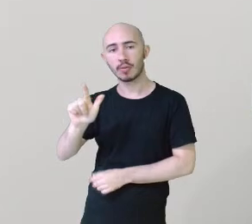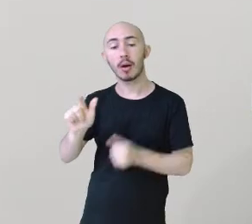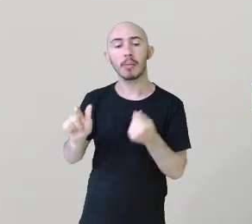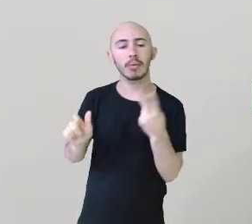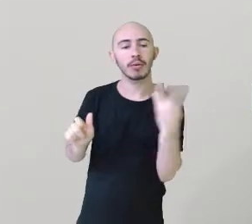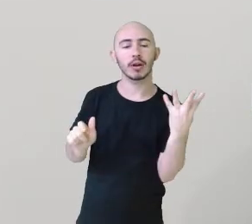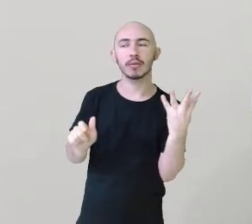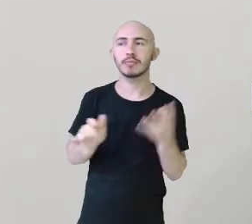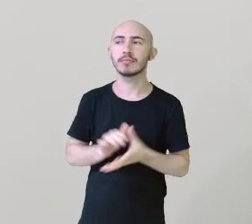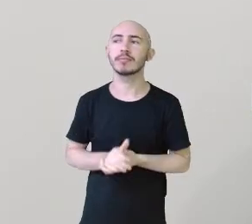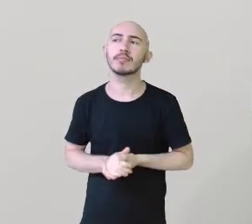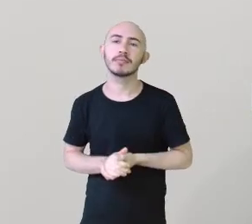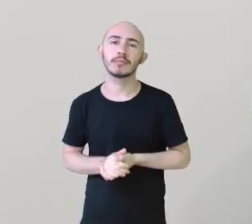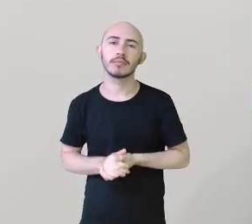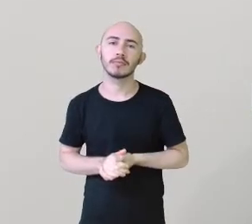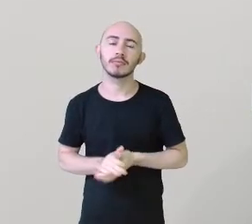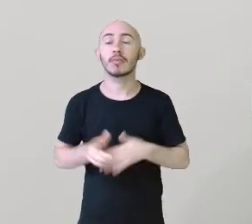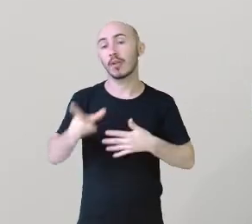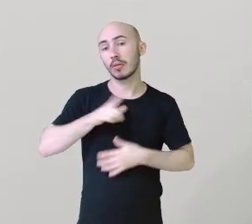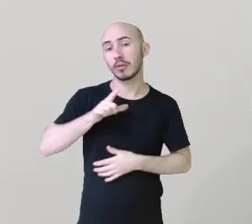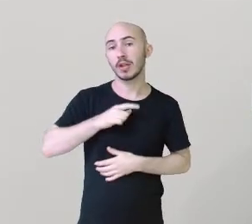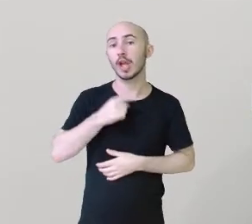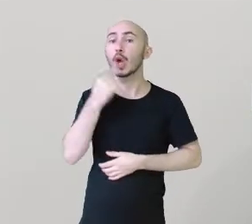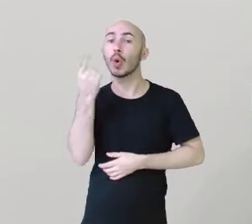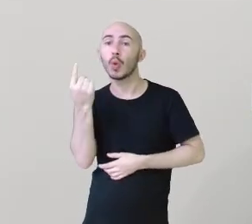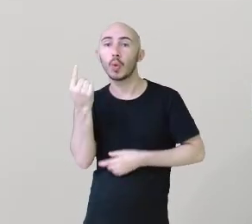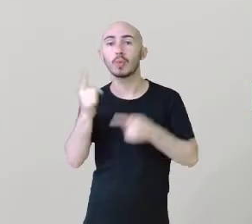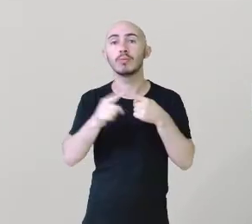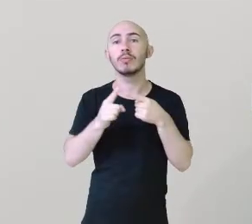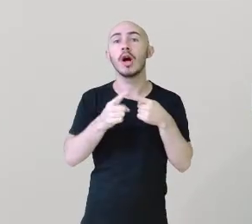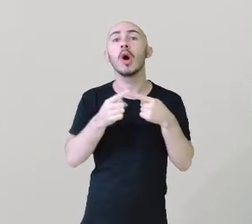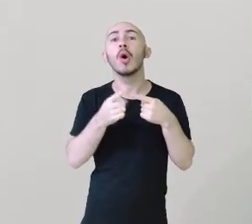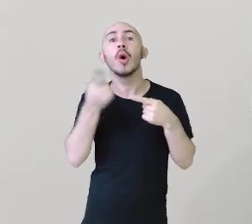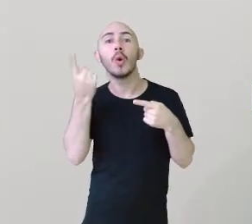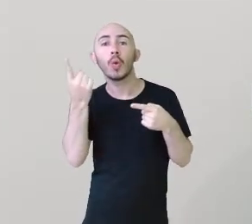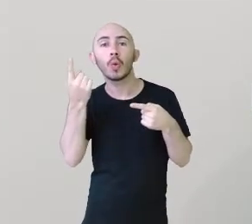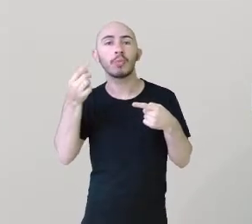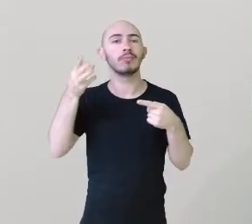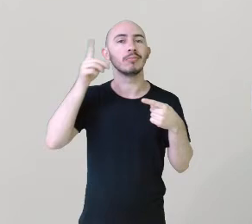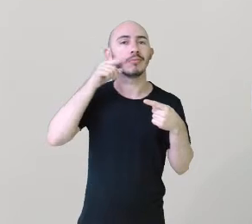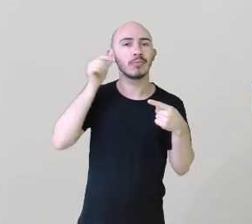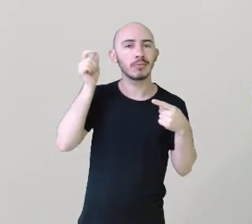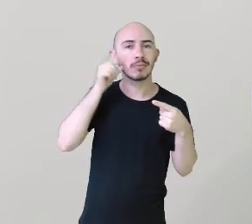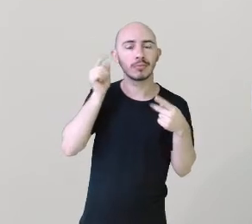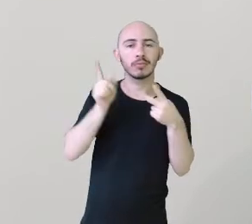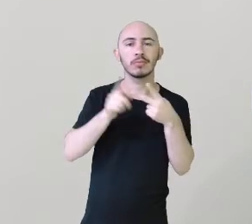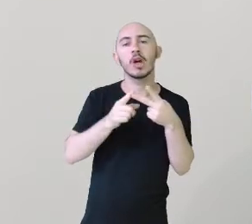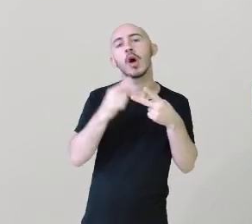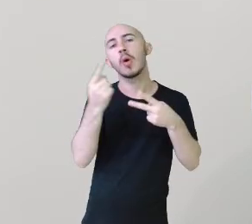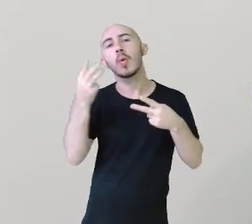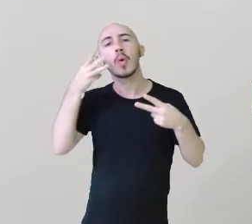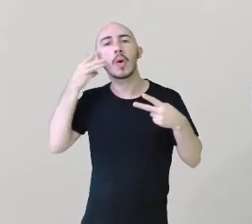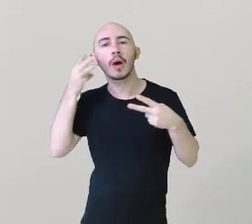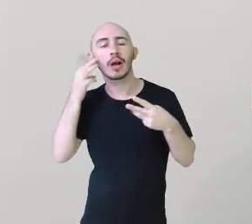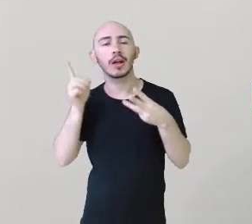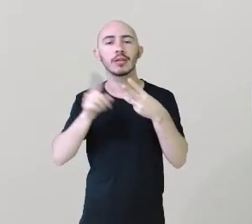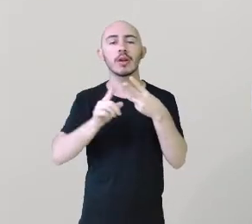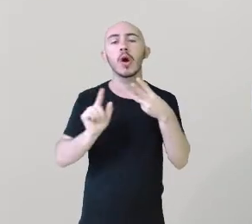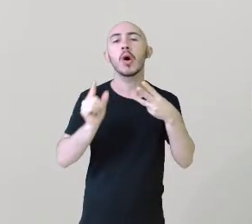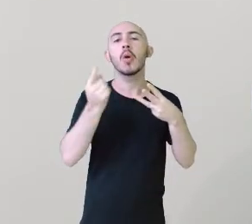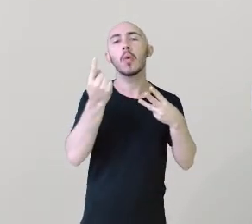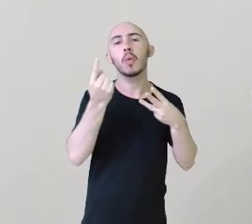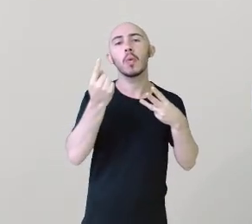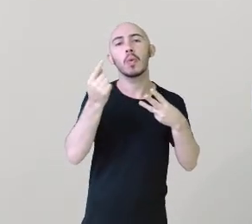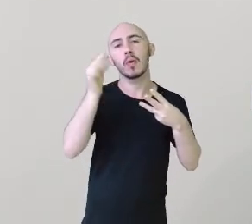galo. Um ratinho, um gatinho e um galo, só um de cada. Mas, se eu for alterar